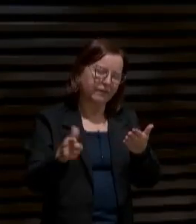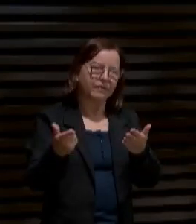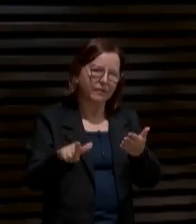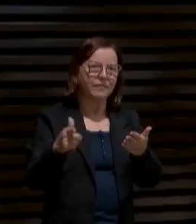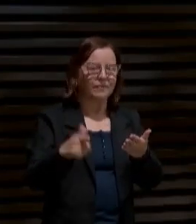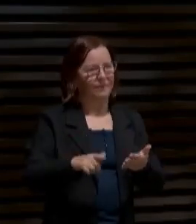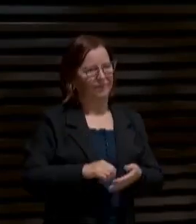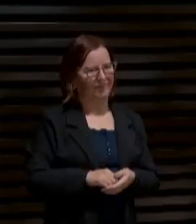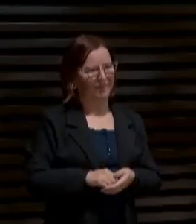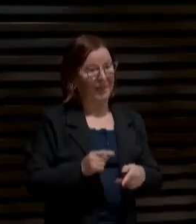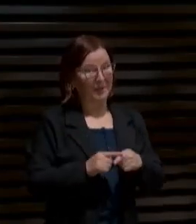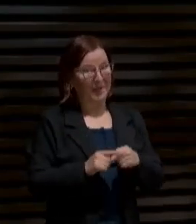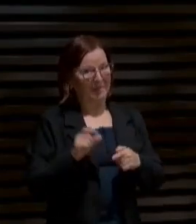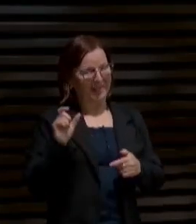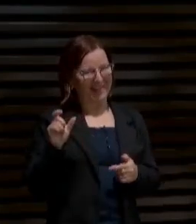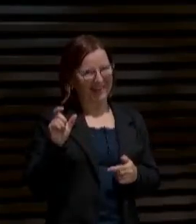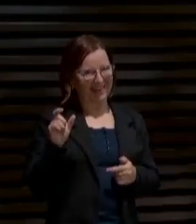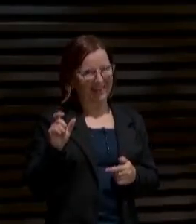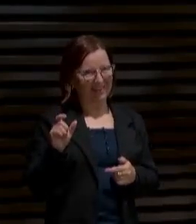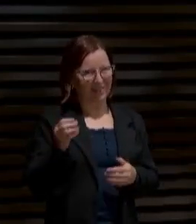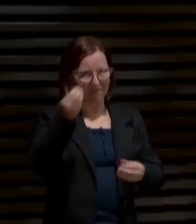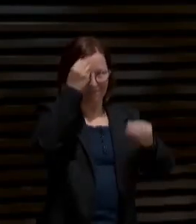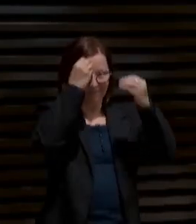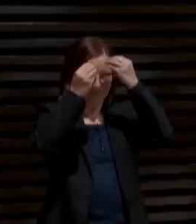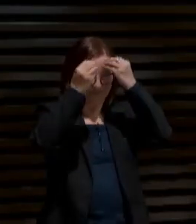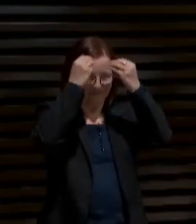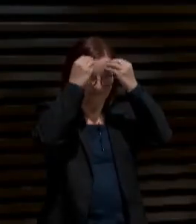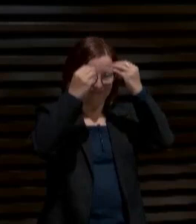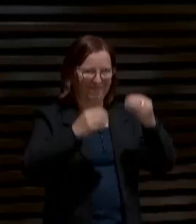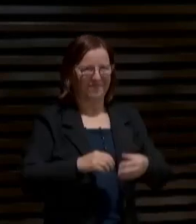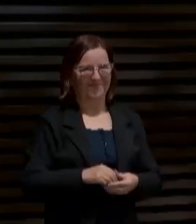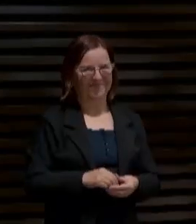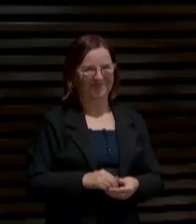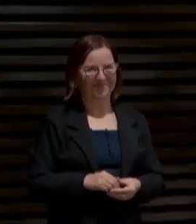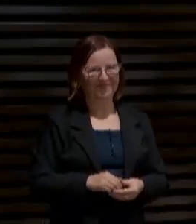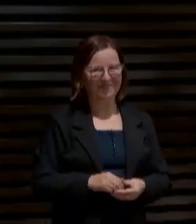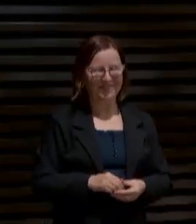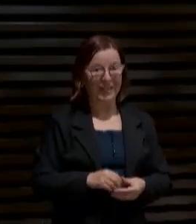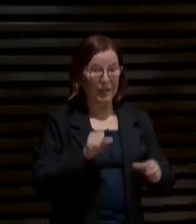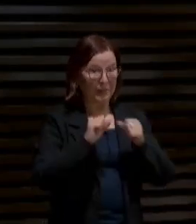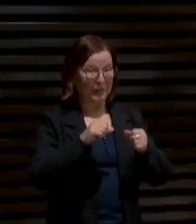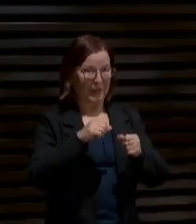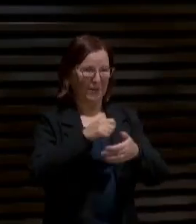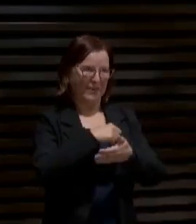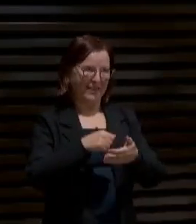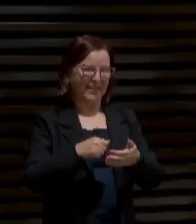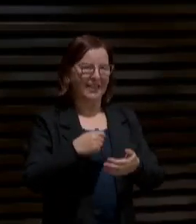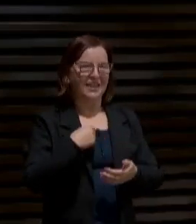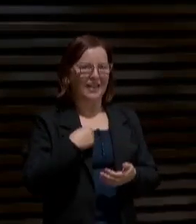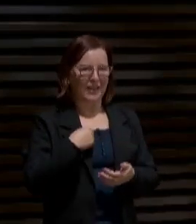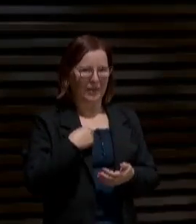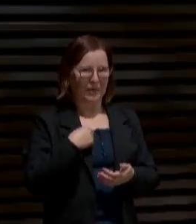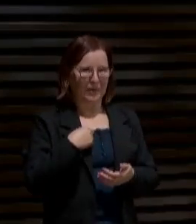novo porque a palavra vai ser gravada no meu coração somente diz assim esconde guardei gravei A